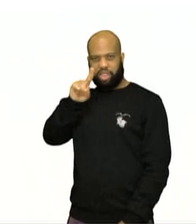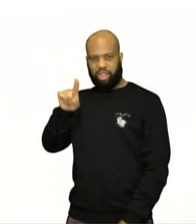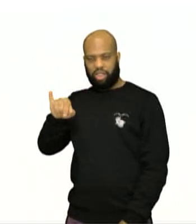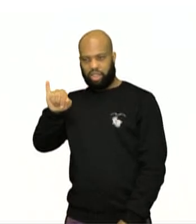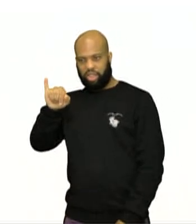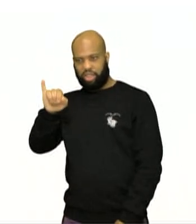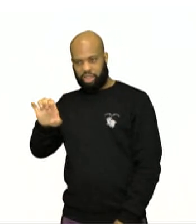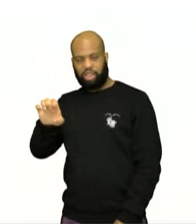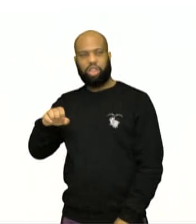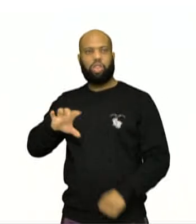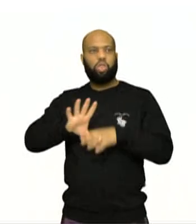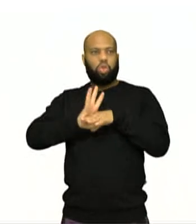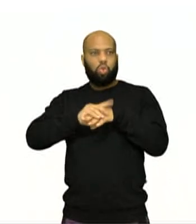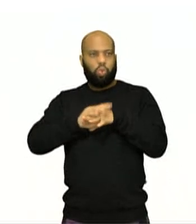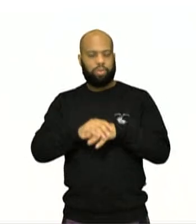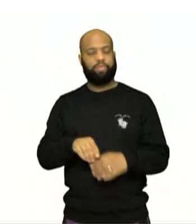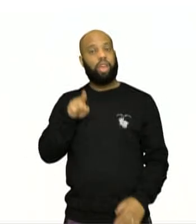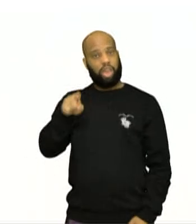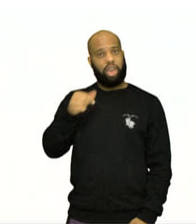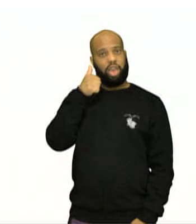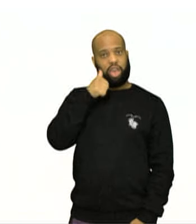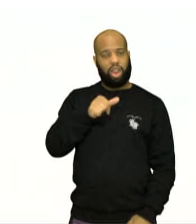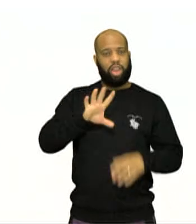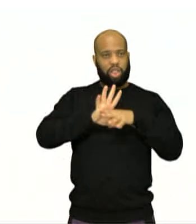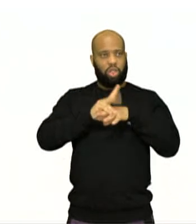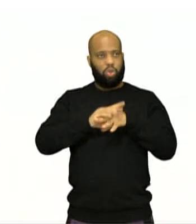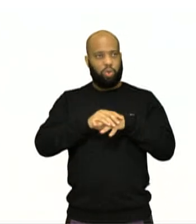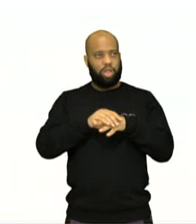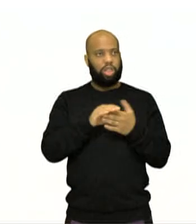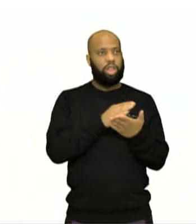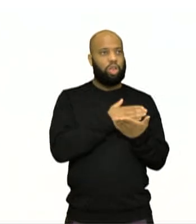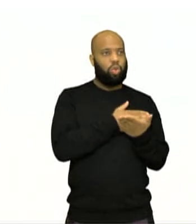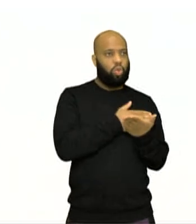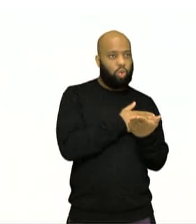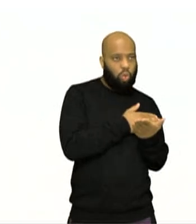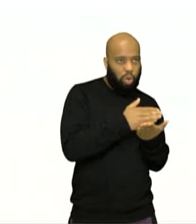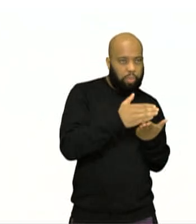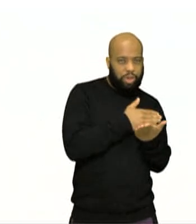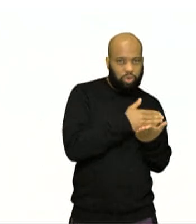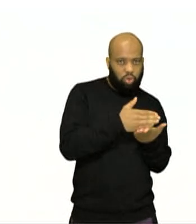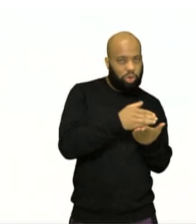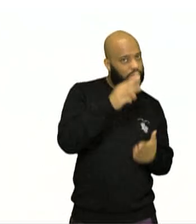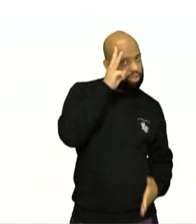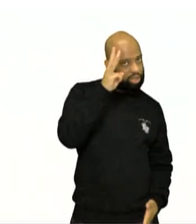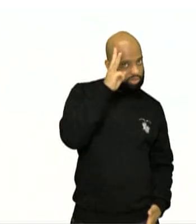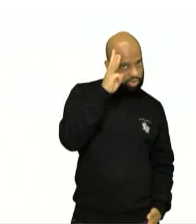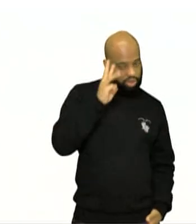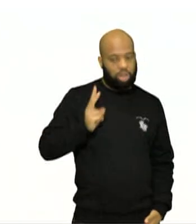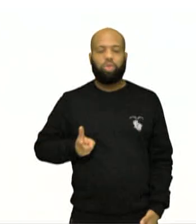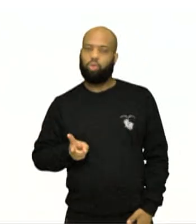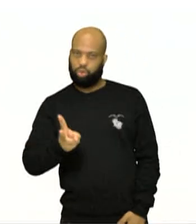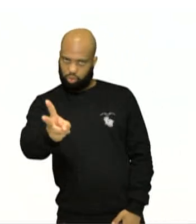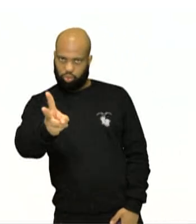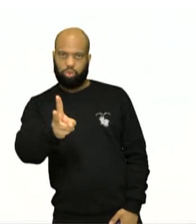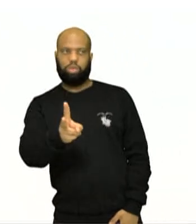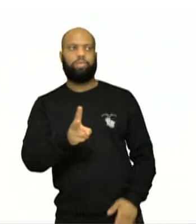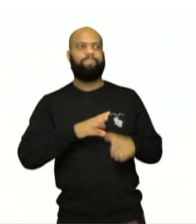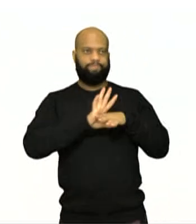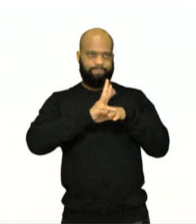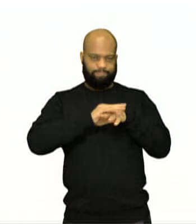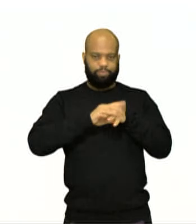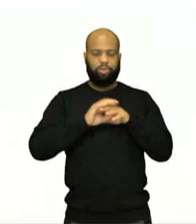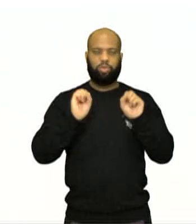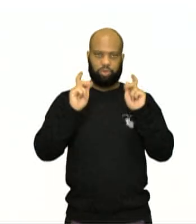sick since Tuesday. Ela está doente desde a terça-feira, ou seja, ela começou a ficar doente na terça e ela continua até